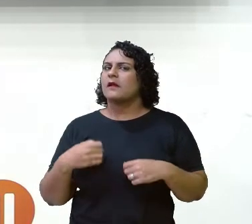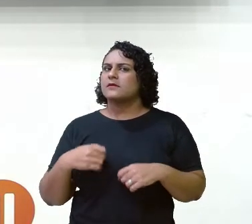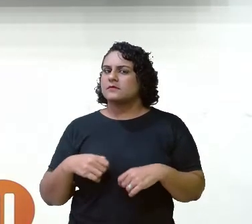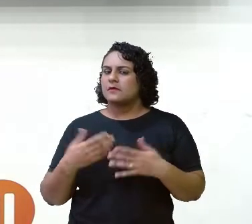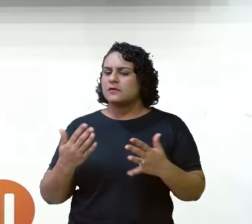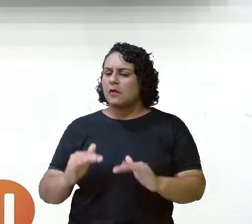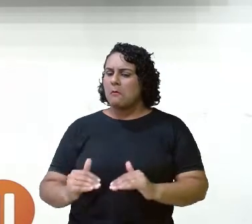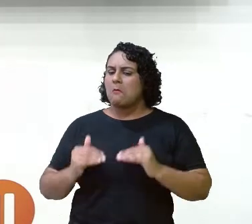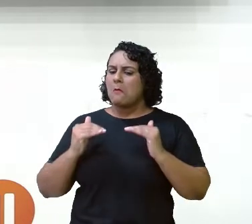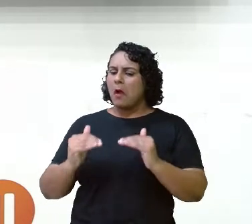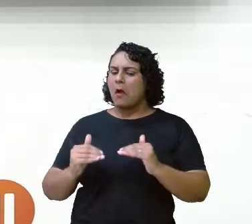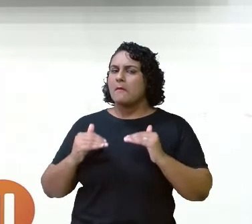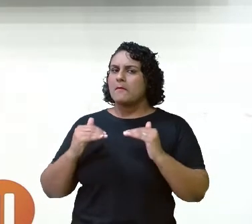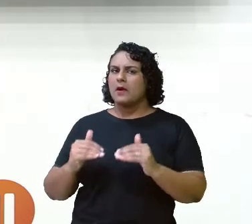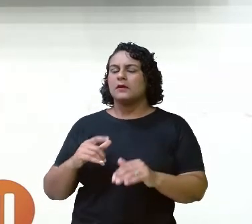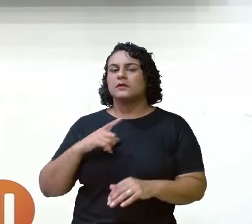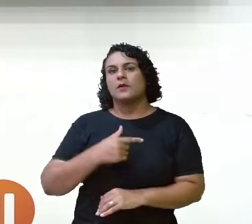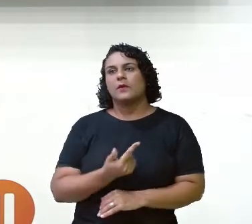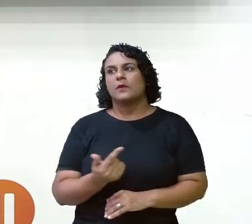próximas aulas. Eu tenho mais uma.